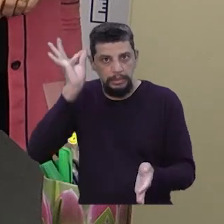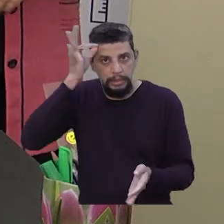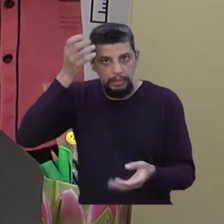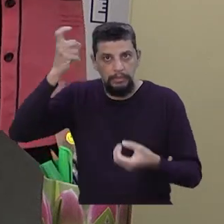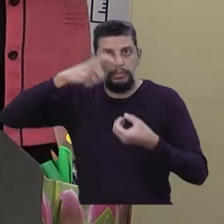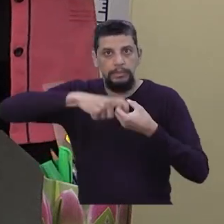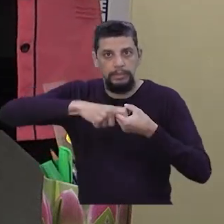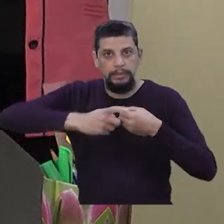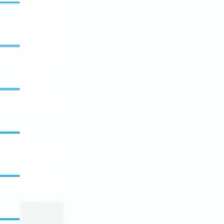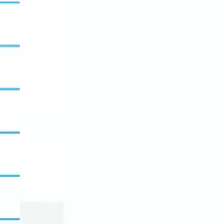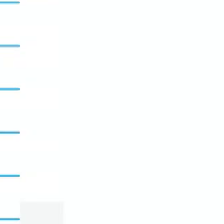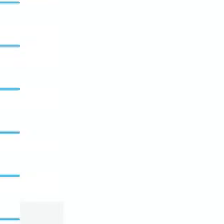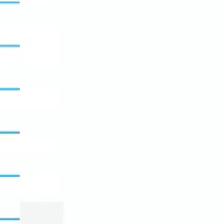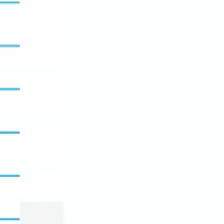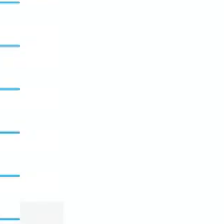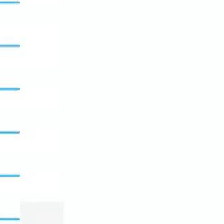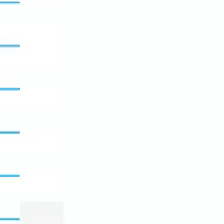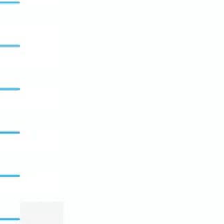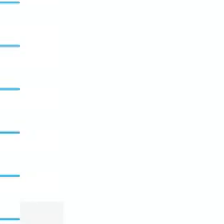que logo voltamos.